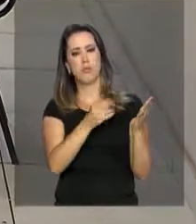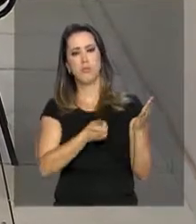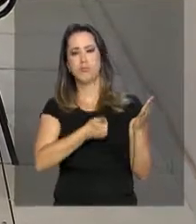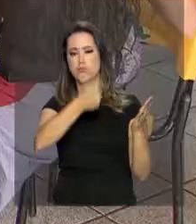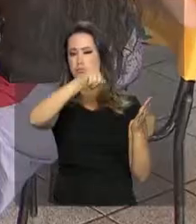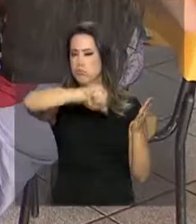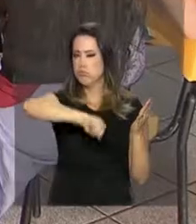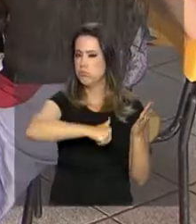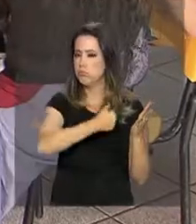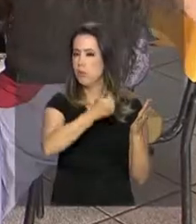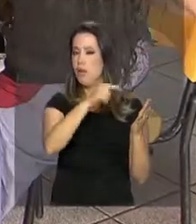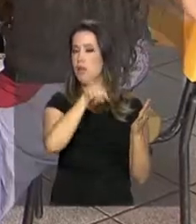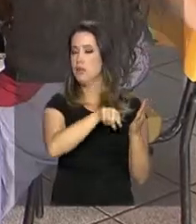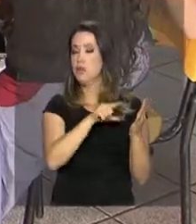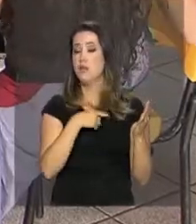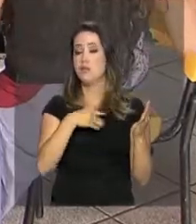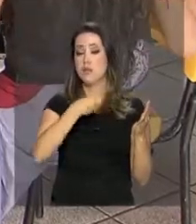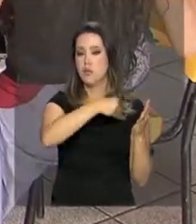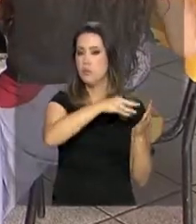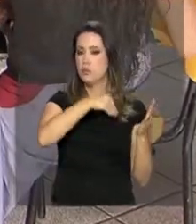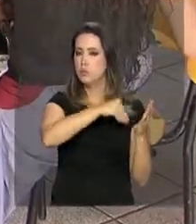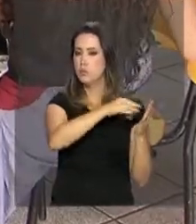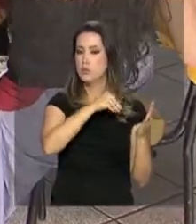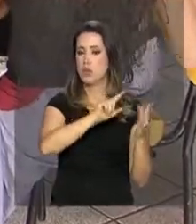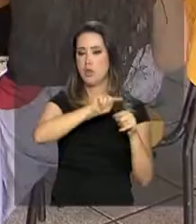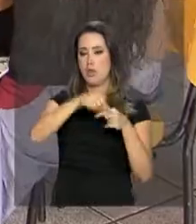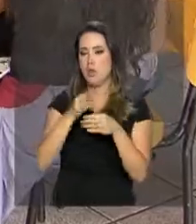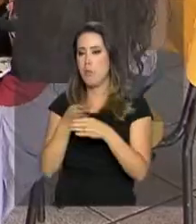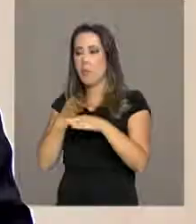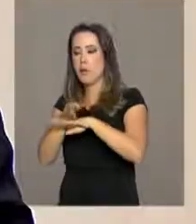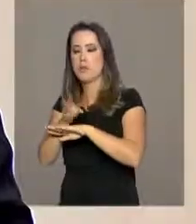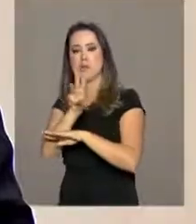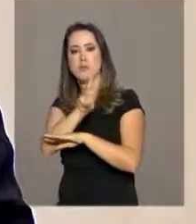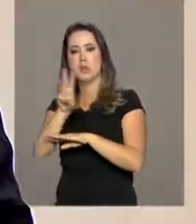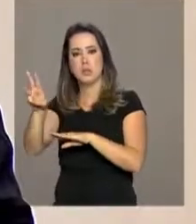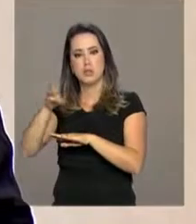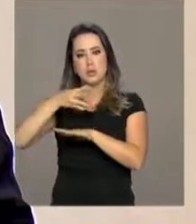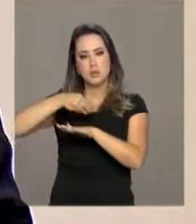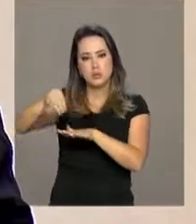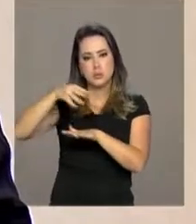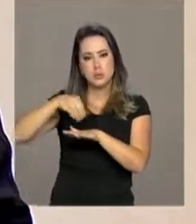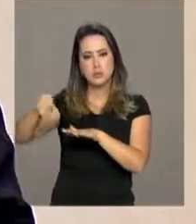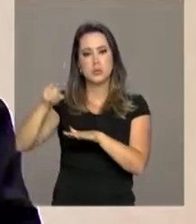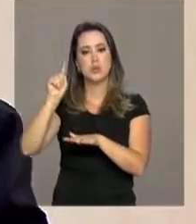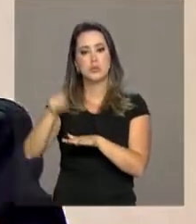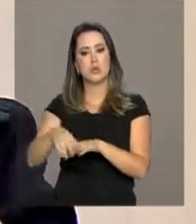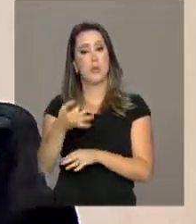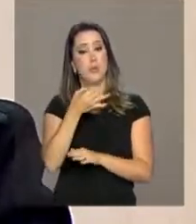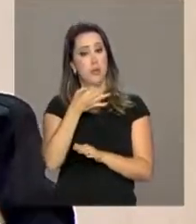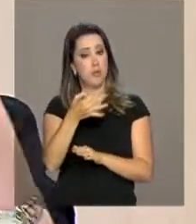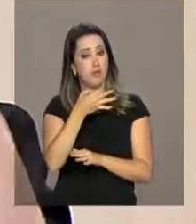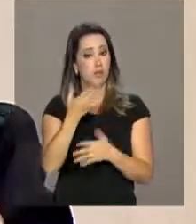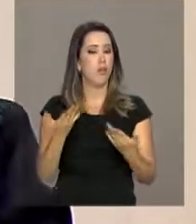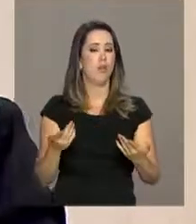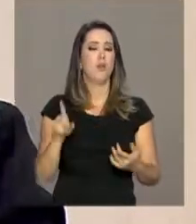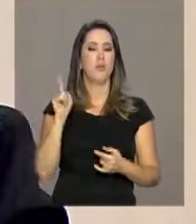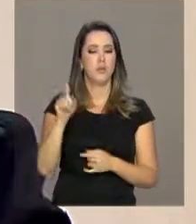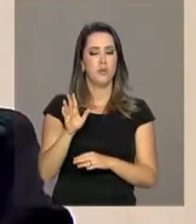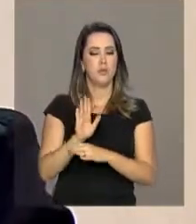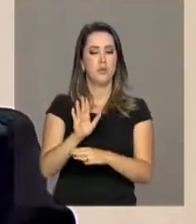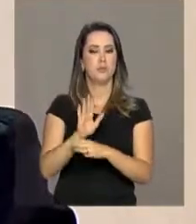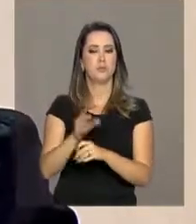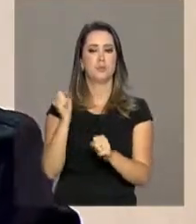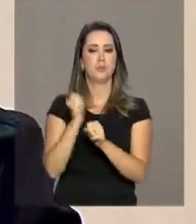curricular essas informações devem ser enviadas pelo site e vão funcionar como uma grande consulta pública que vai ajudar